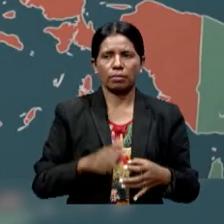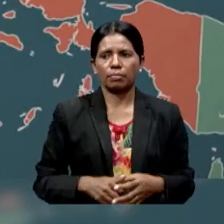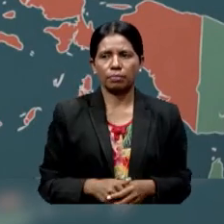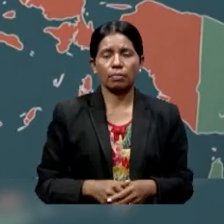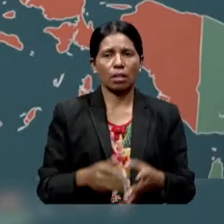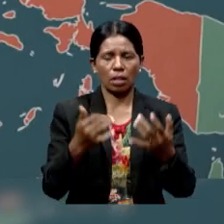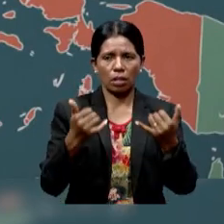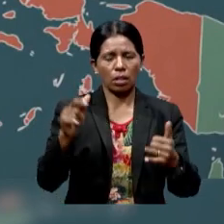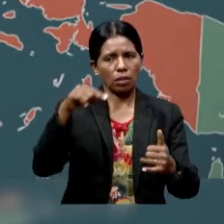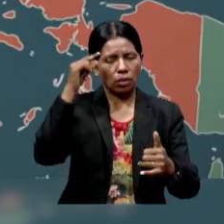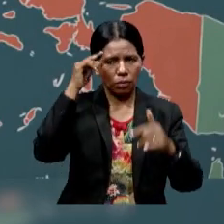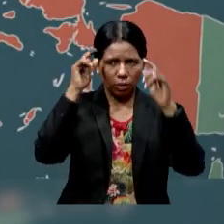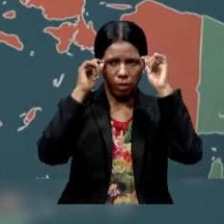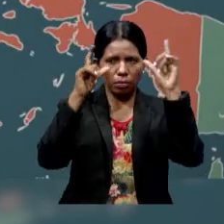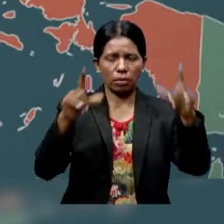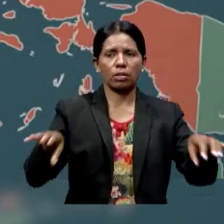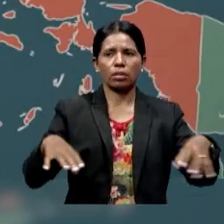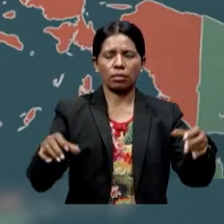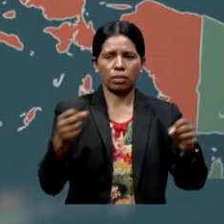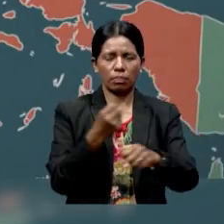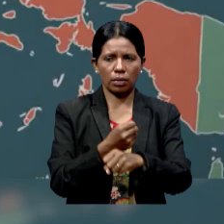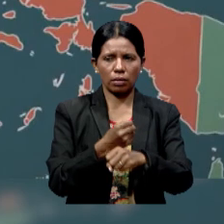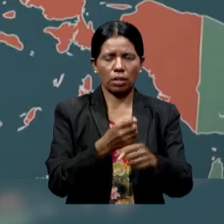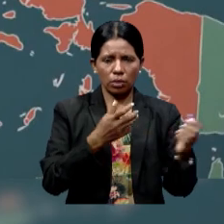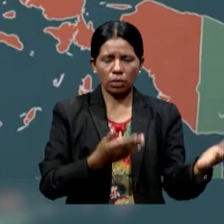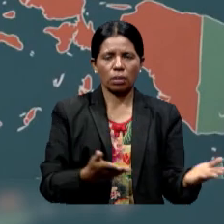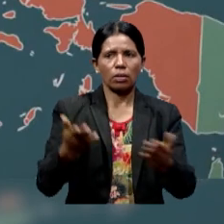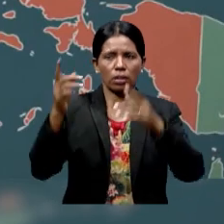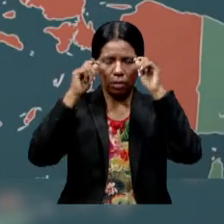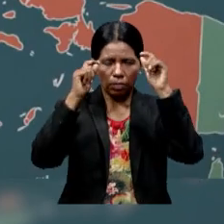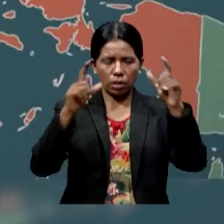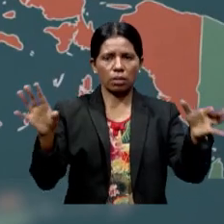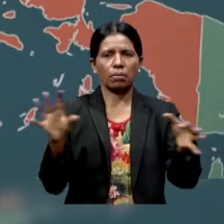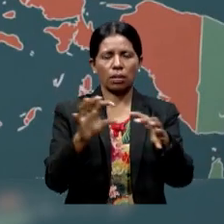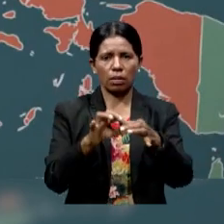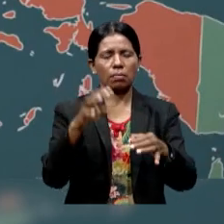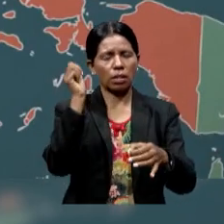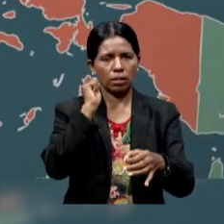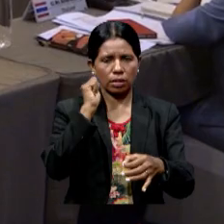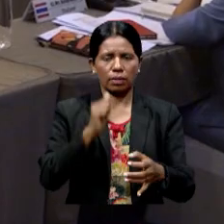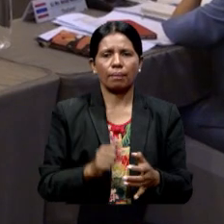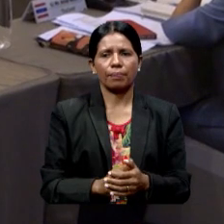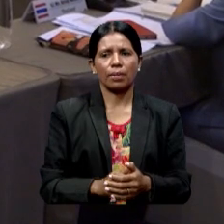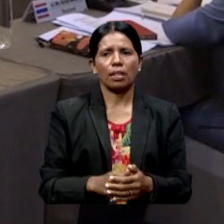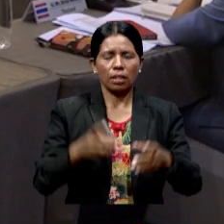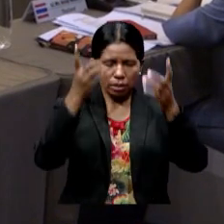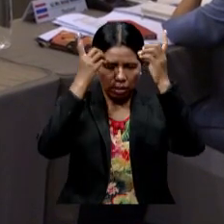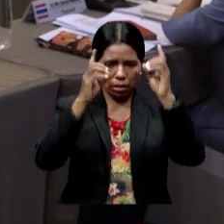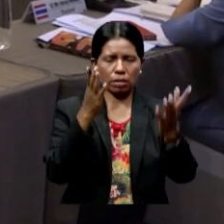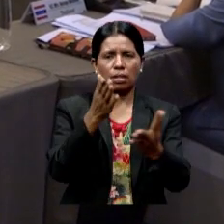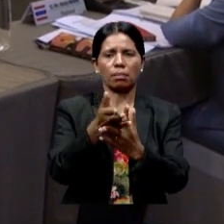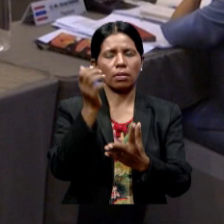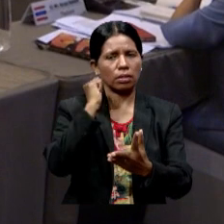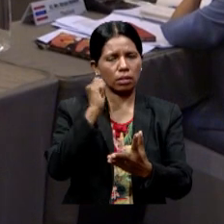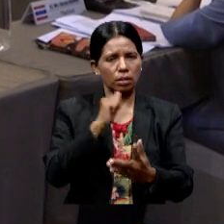Dada une governo Timor-Leste serviço makas hodelori Timor-Leste sai membro ASEAN. Antes ne decisão adere ba ASEAN ne